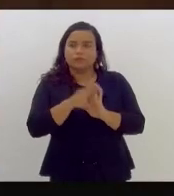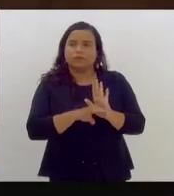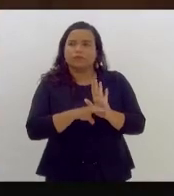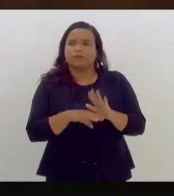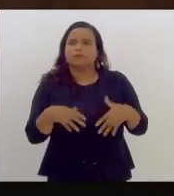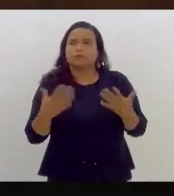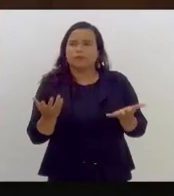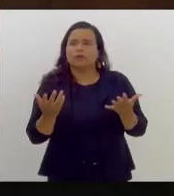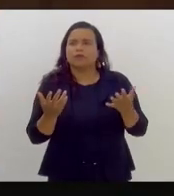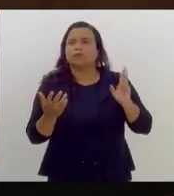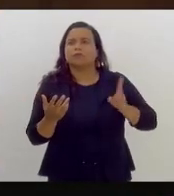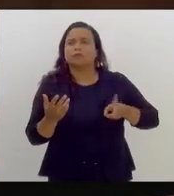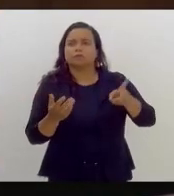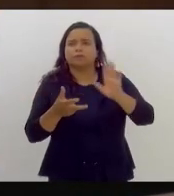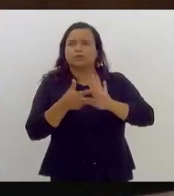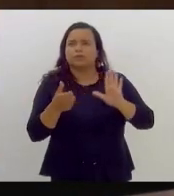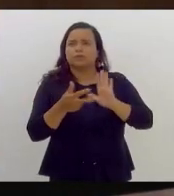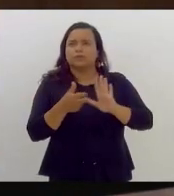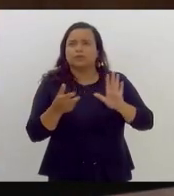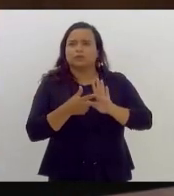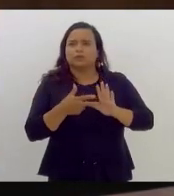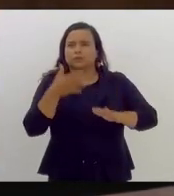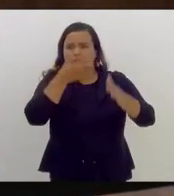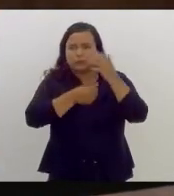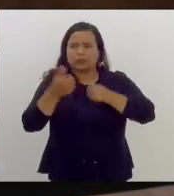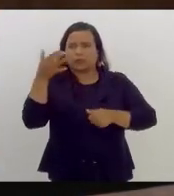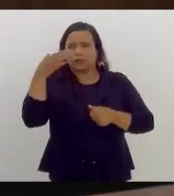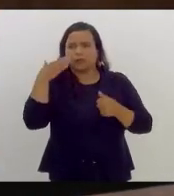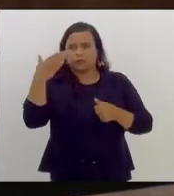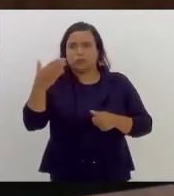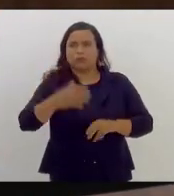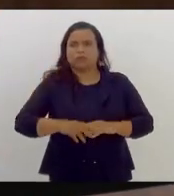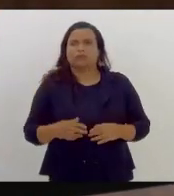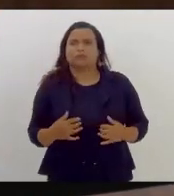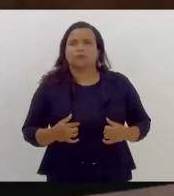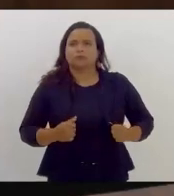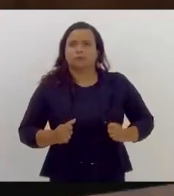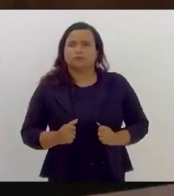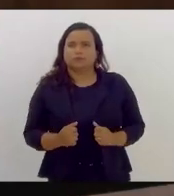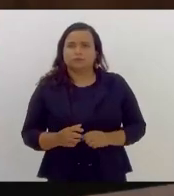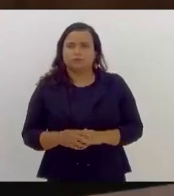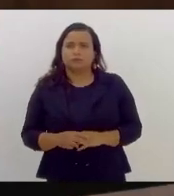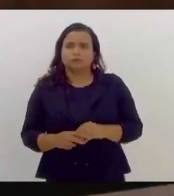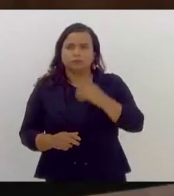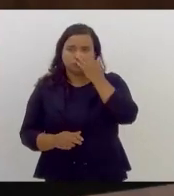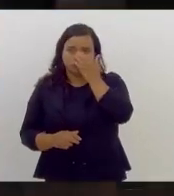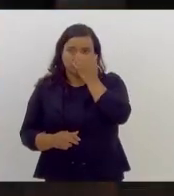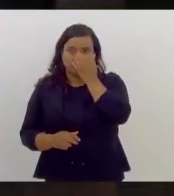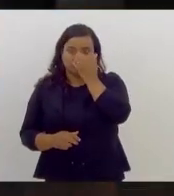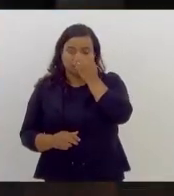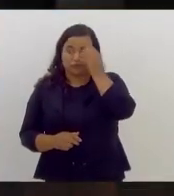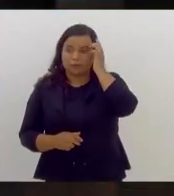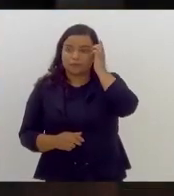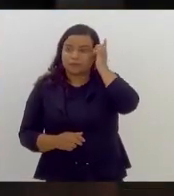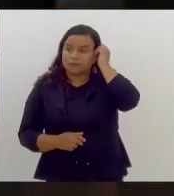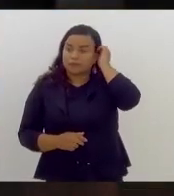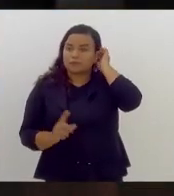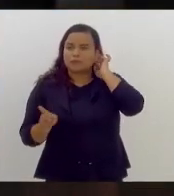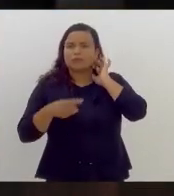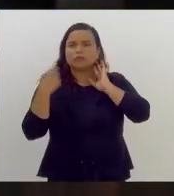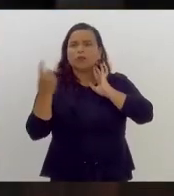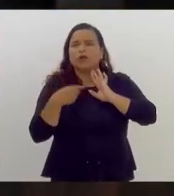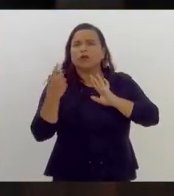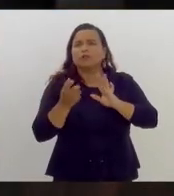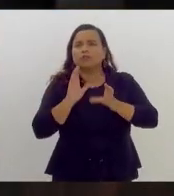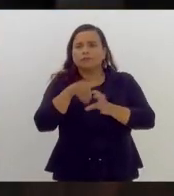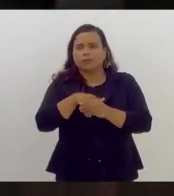presidente, pela manutenção dos vetos, salvo os destaques. Ok. Então, nós vamos votar os